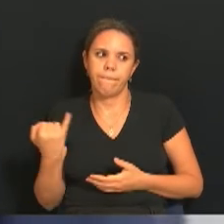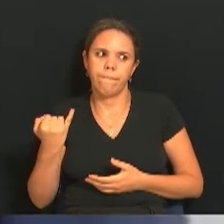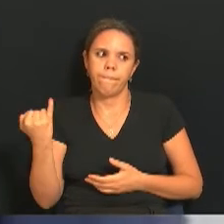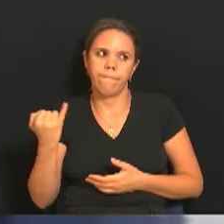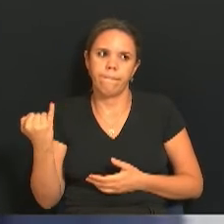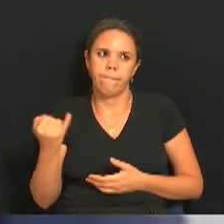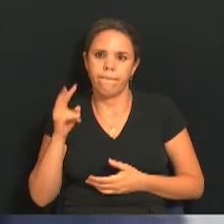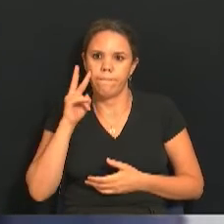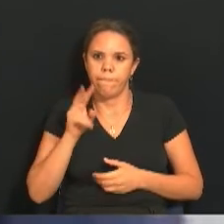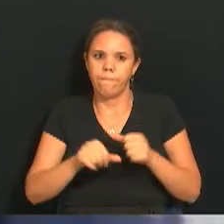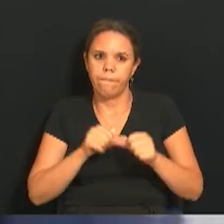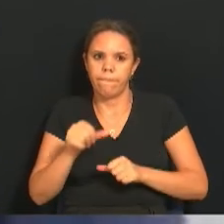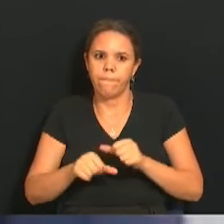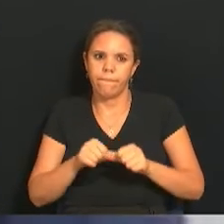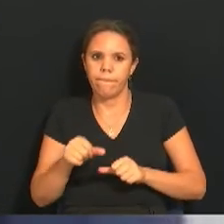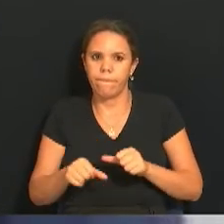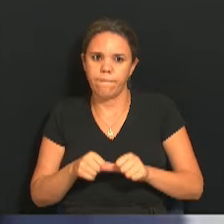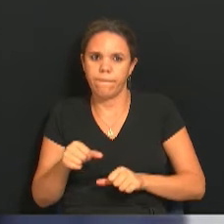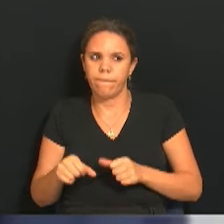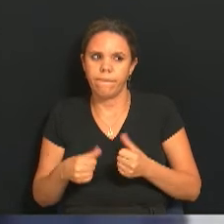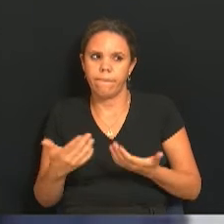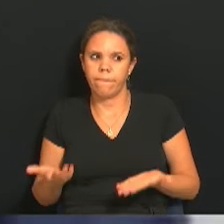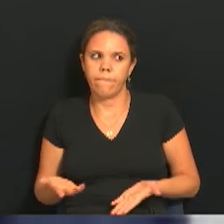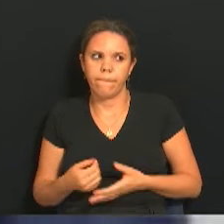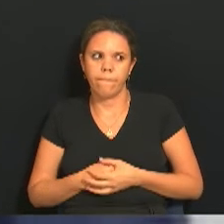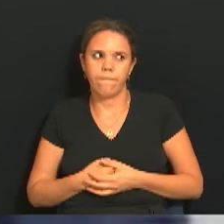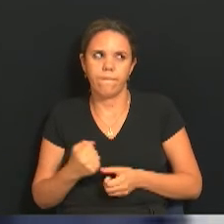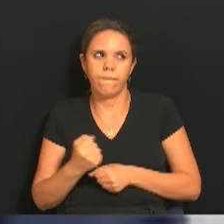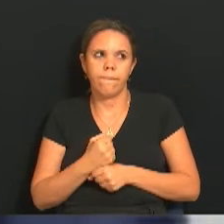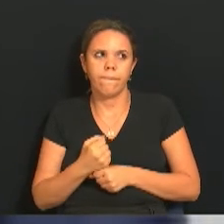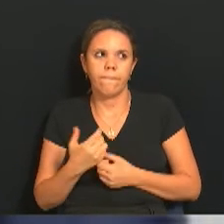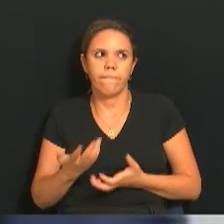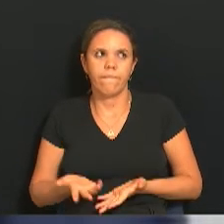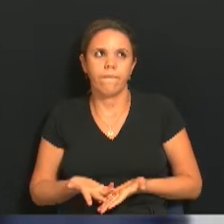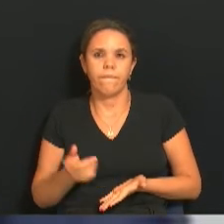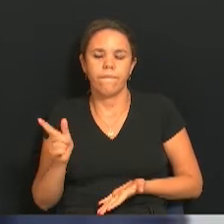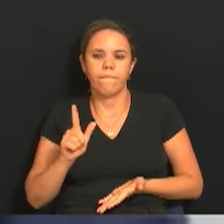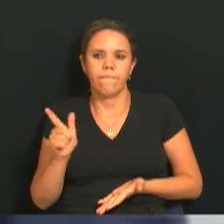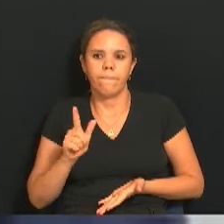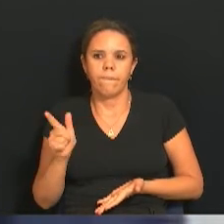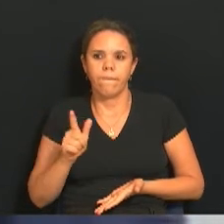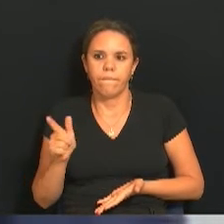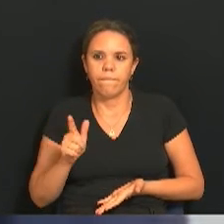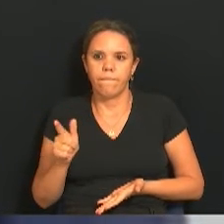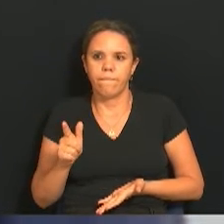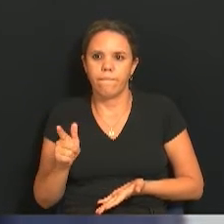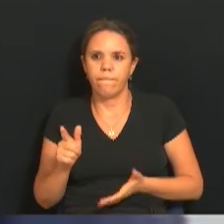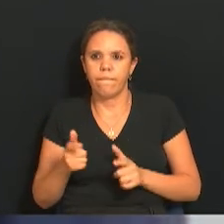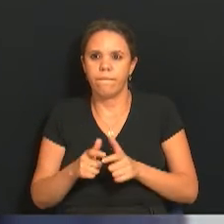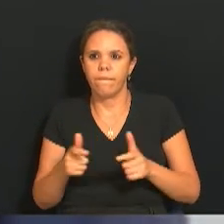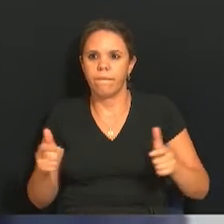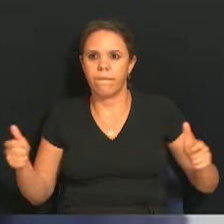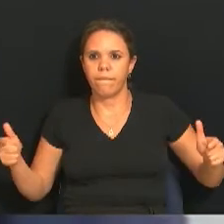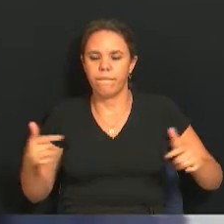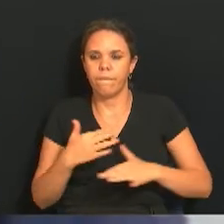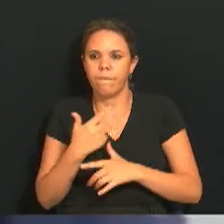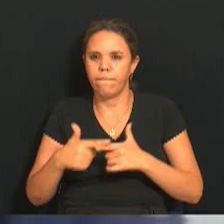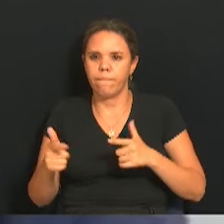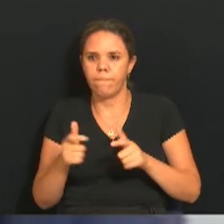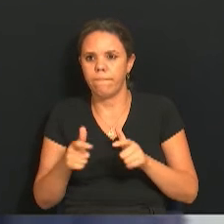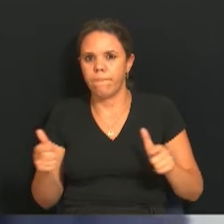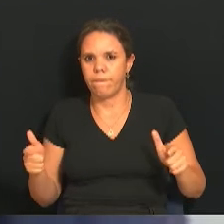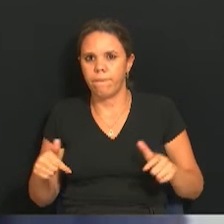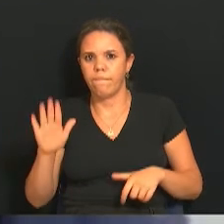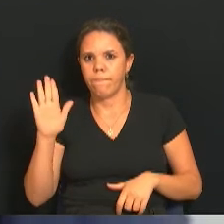essa mudança durante o transcorrer dos anos, né? Mas, é claro, as cidades crescem, né, os problemas também tendem